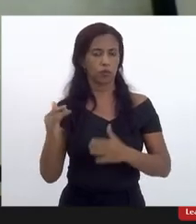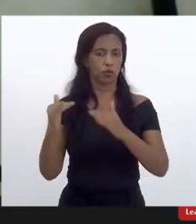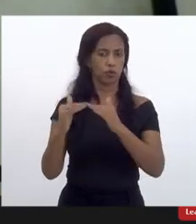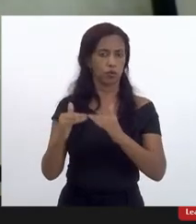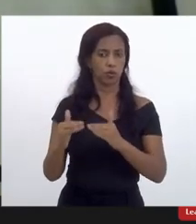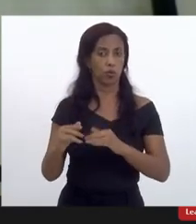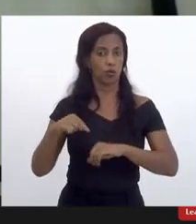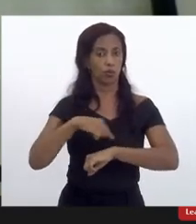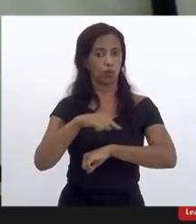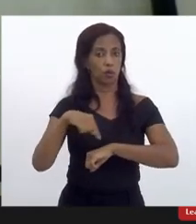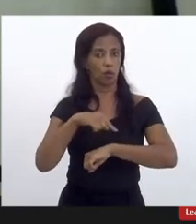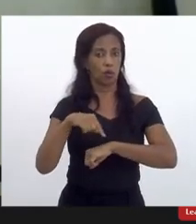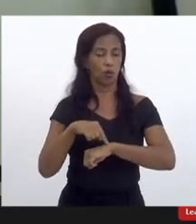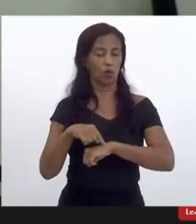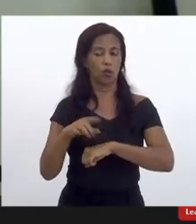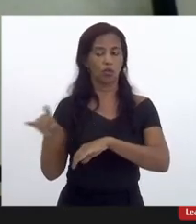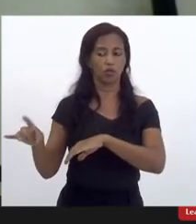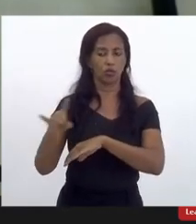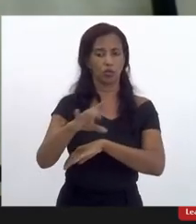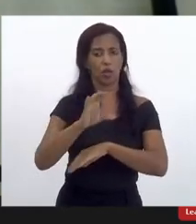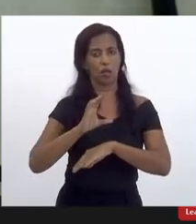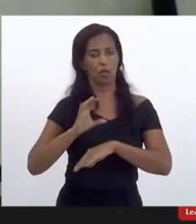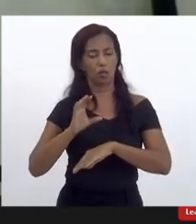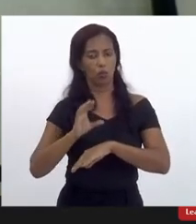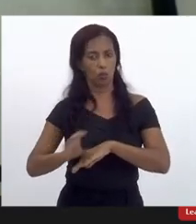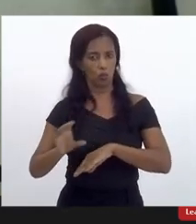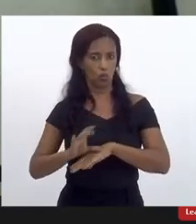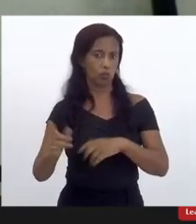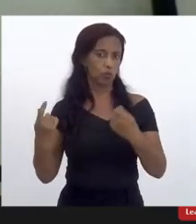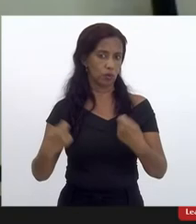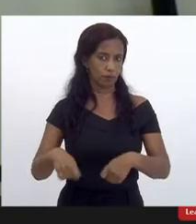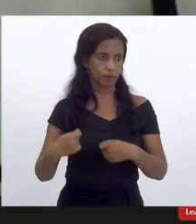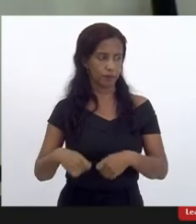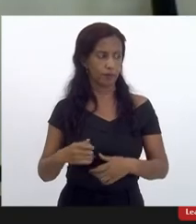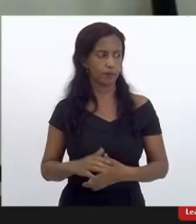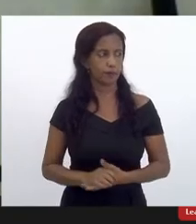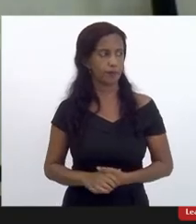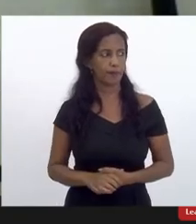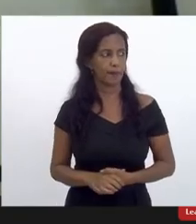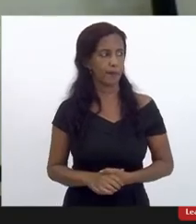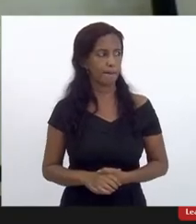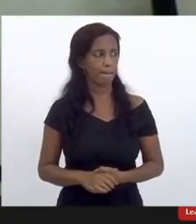com a carga horária de cada curso que é necessária, né, ser presencial.